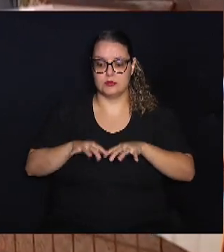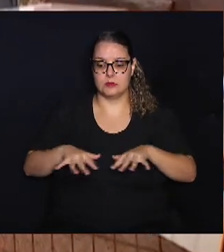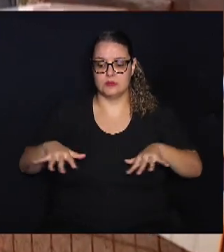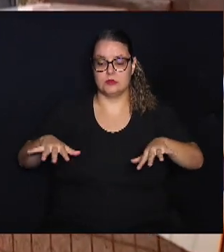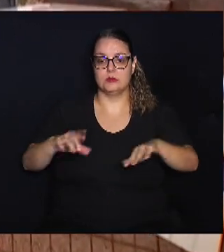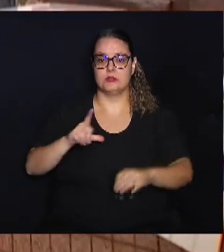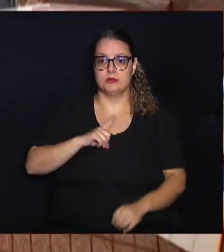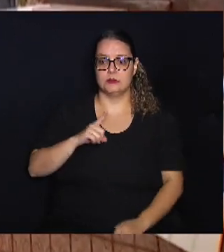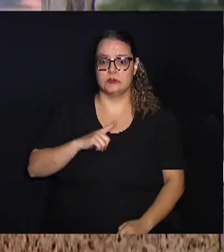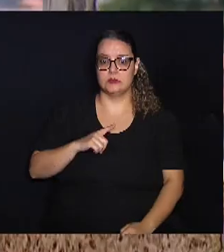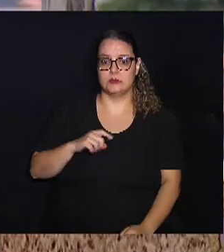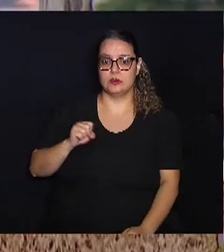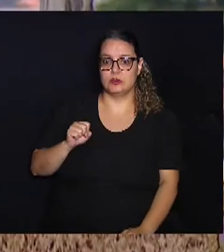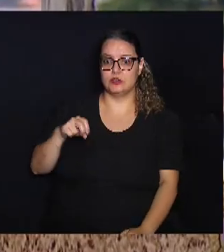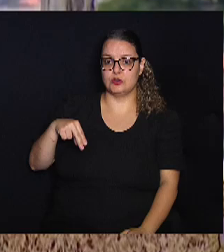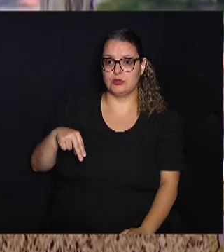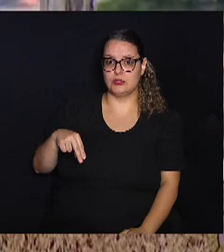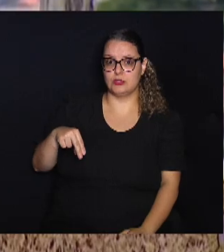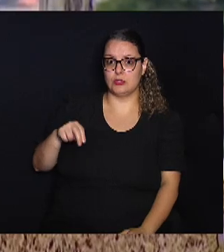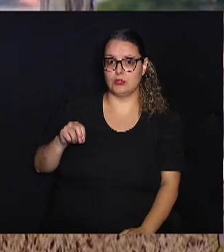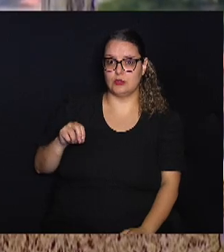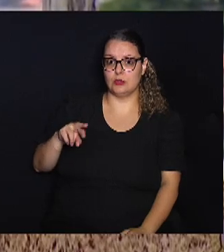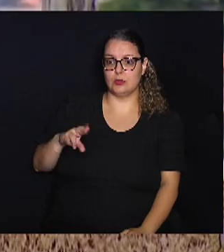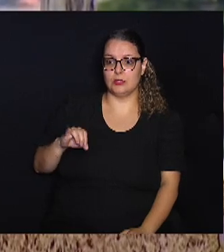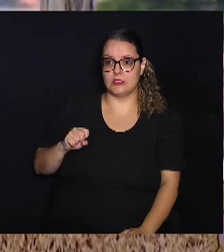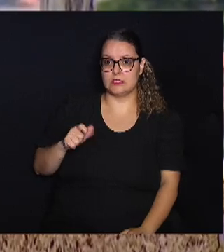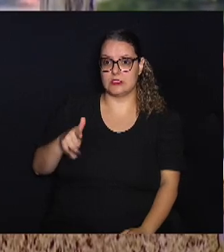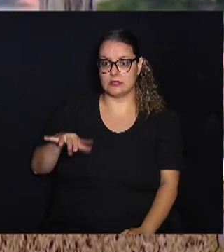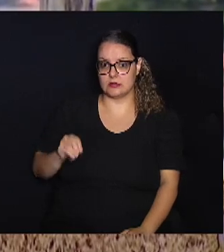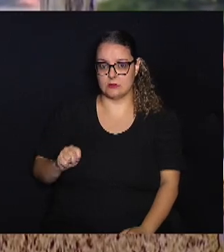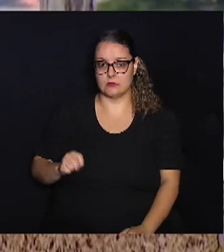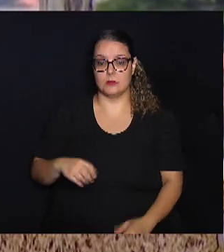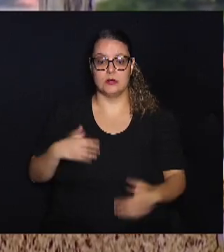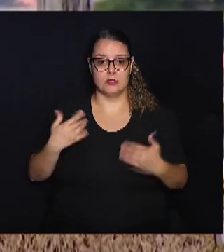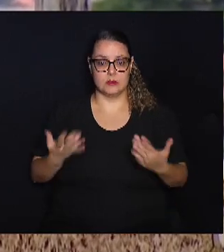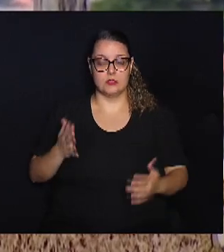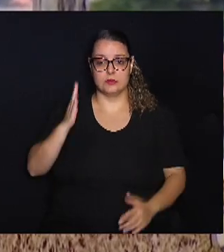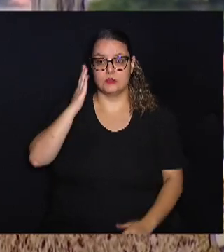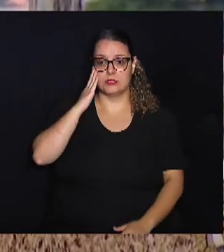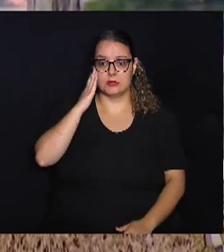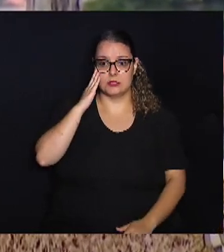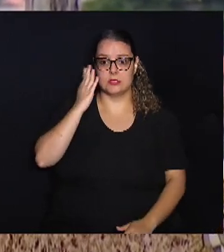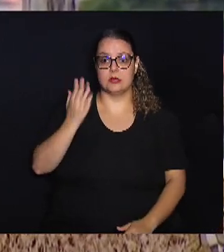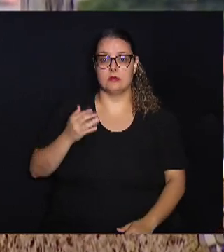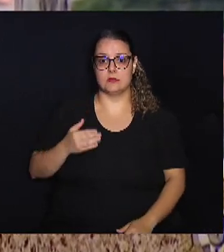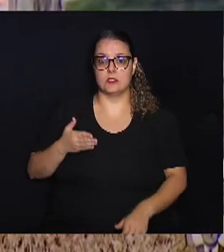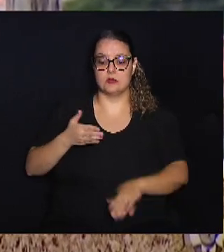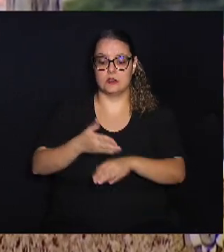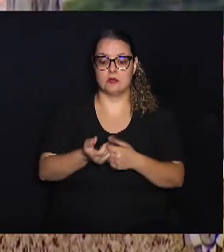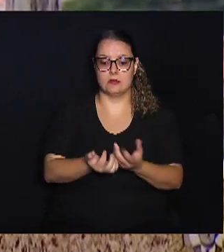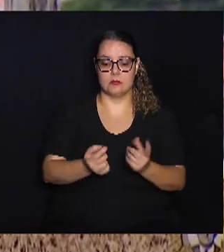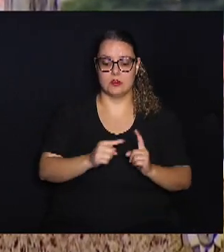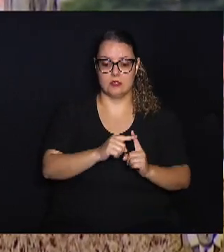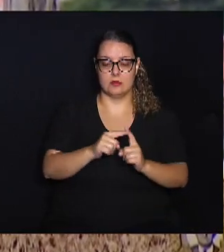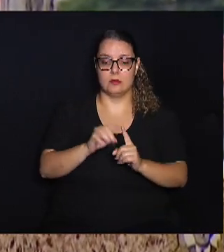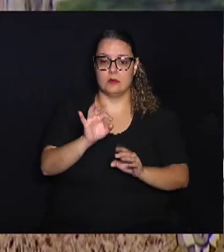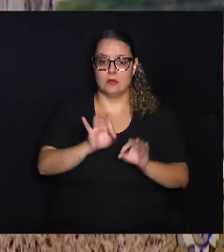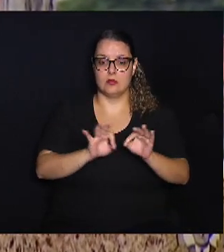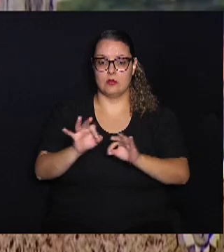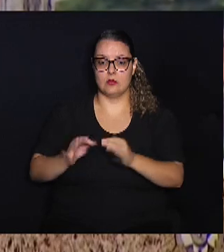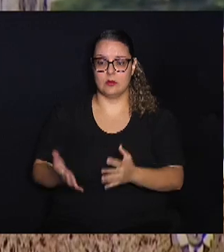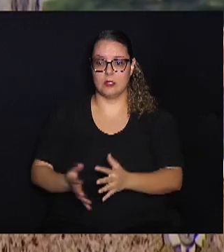haver sonorização, tá certo? Então você já sabe que vai para o cemitério, então prepara assim o